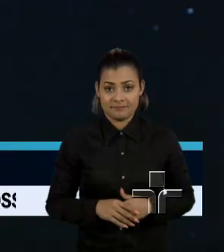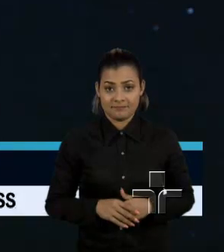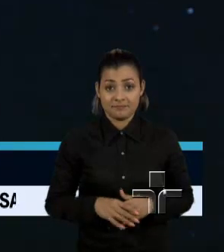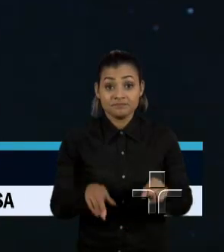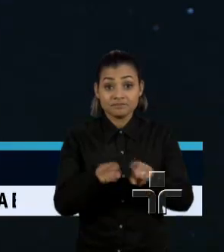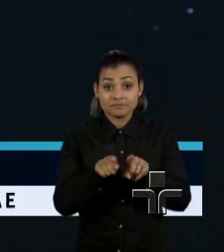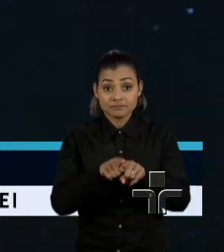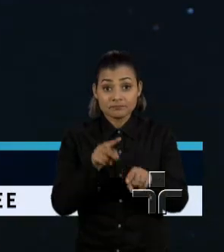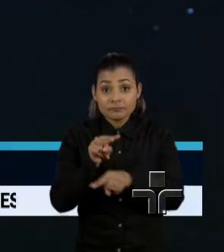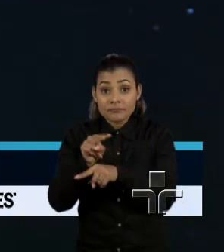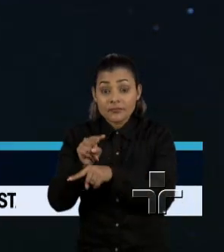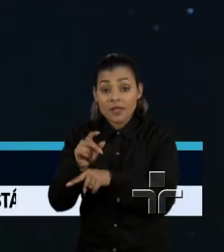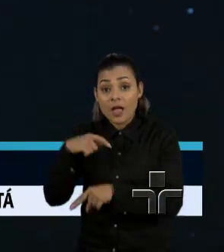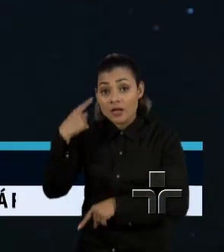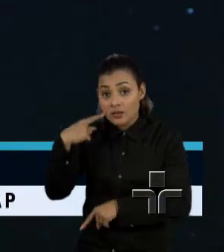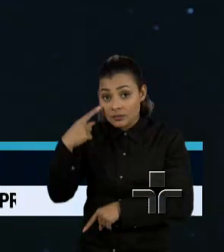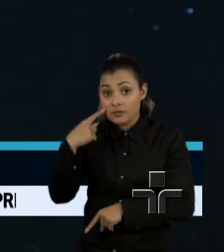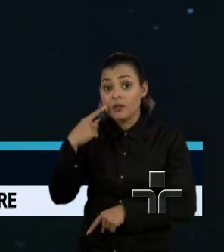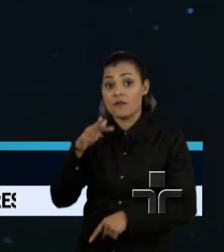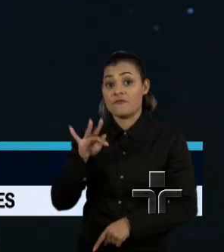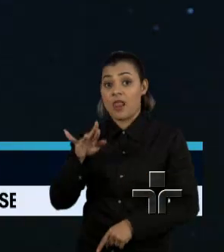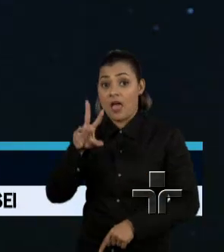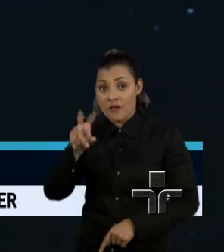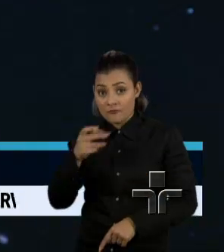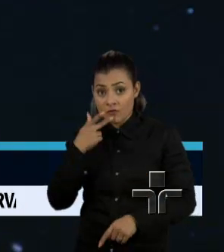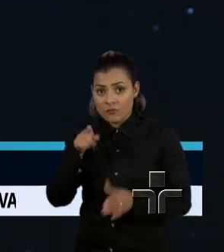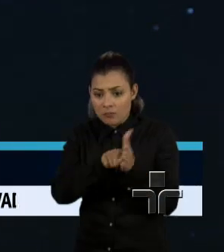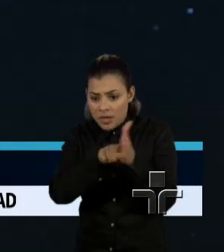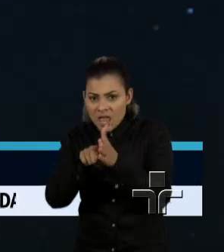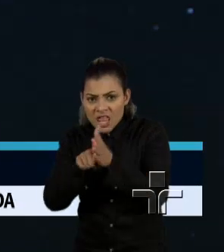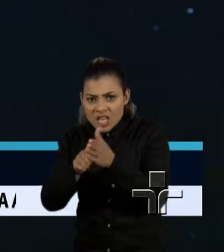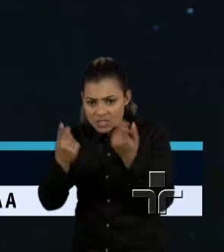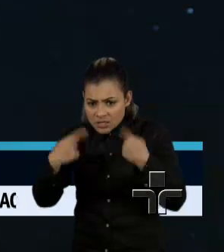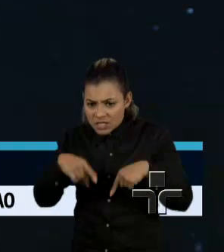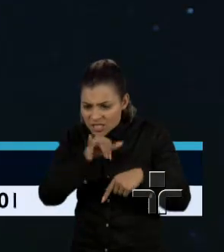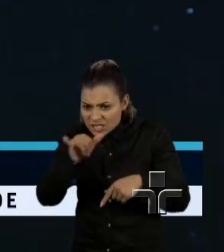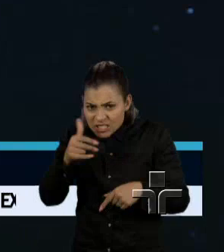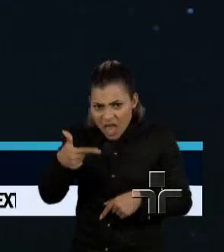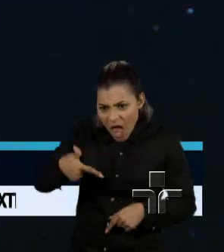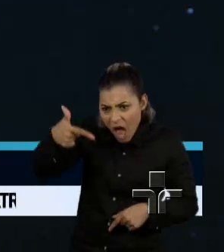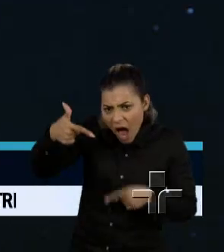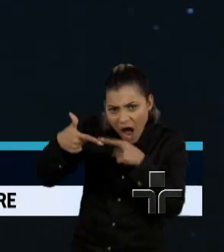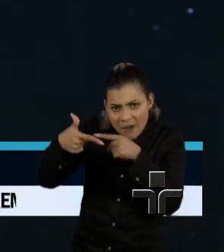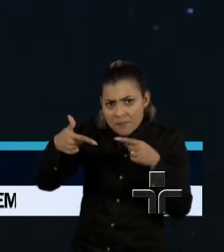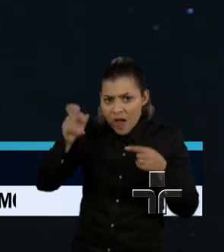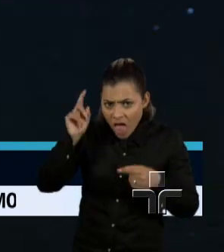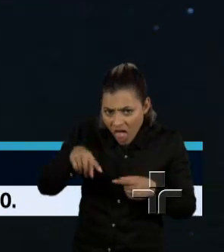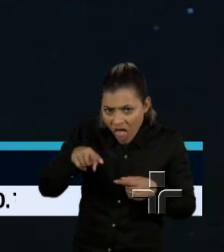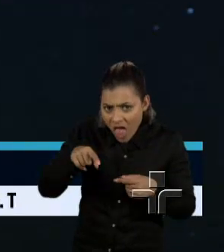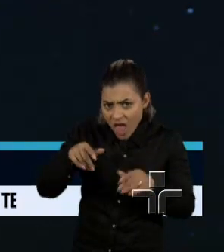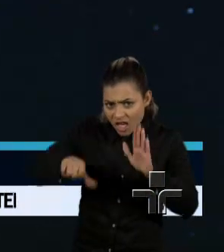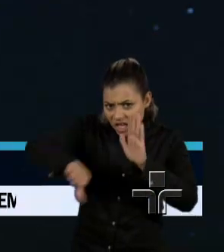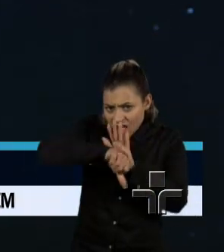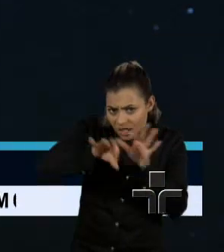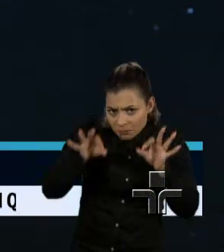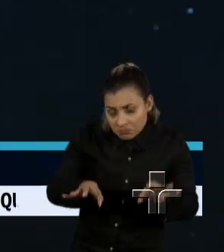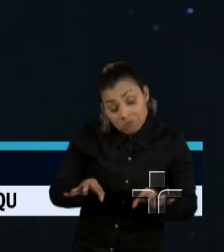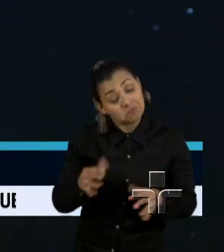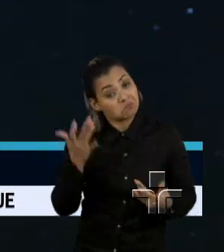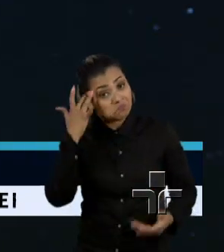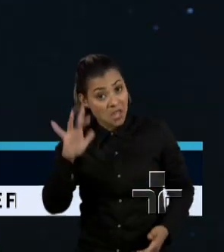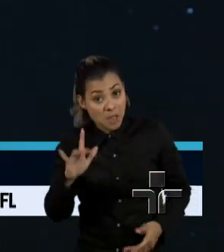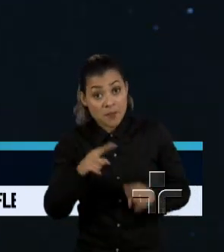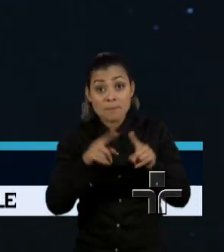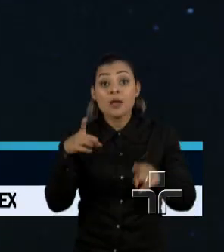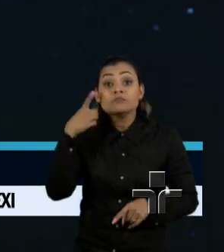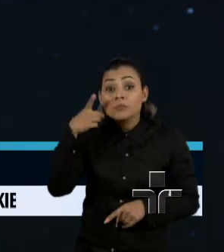A defesa de Flávio diz que a perícia é insuficiente para apontar se a arma encontrada é mesma usada no crime. Tentamos contato com a